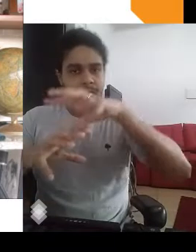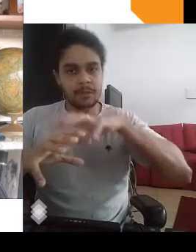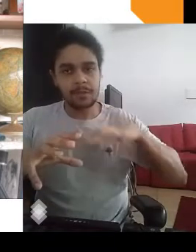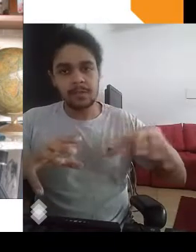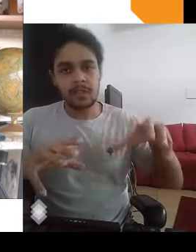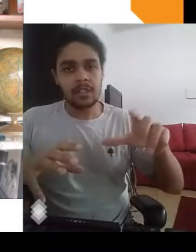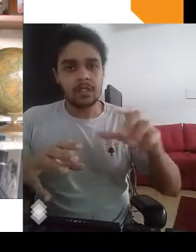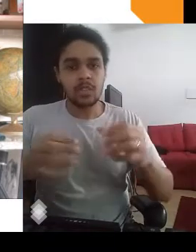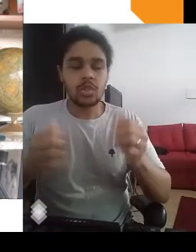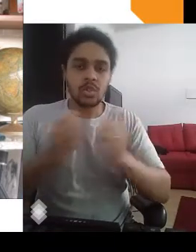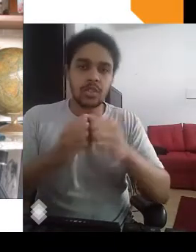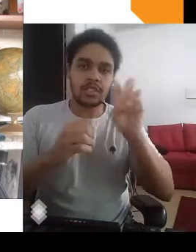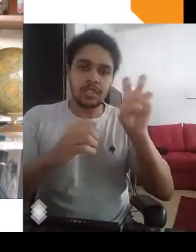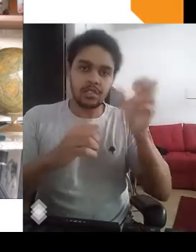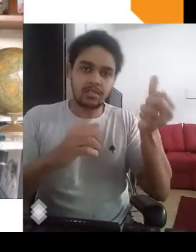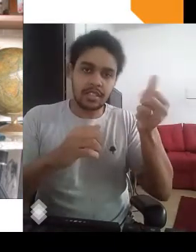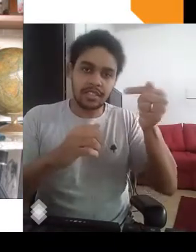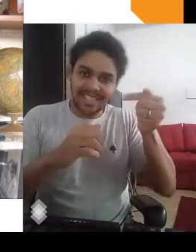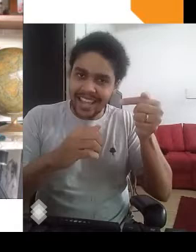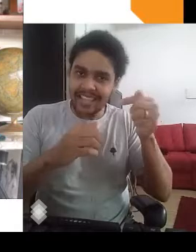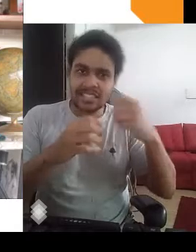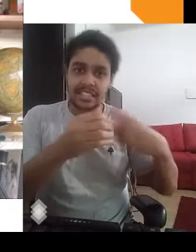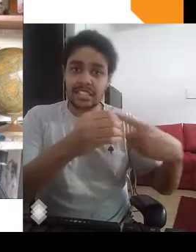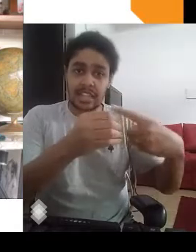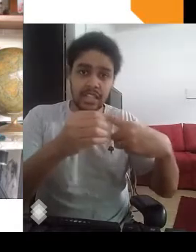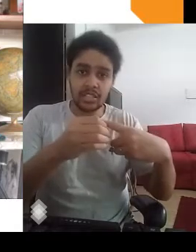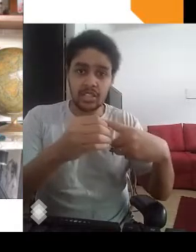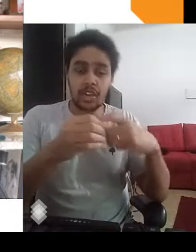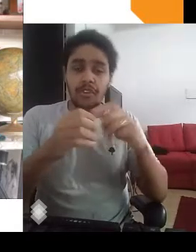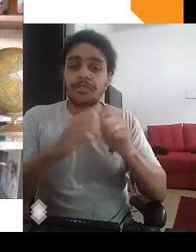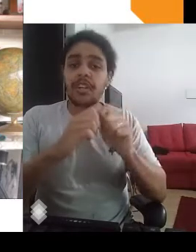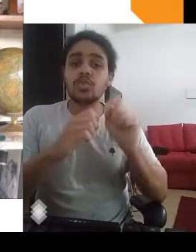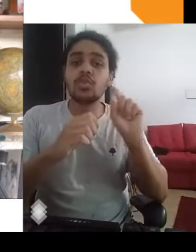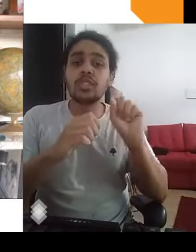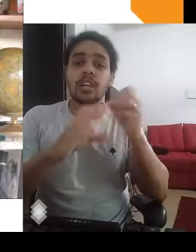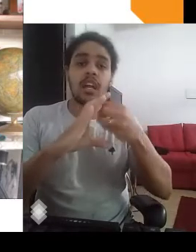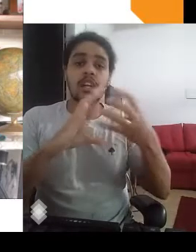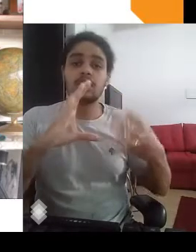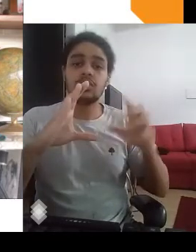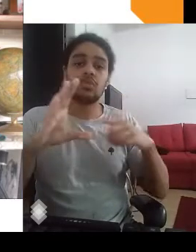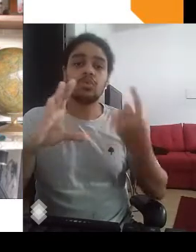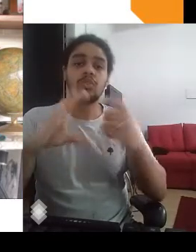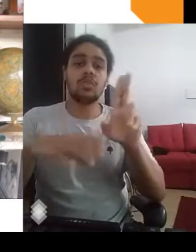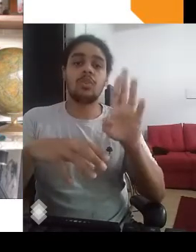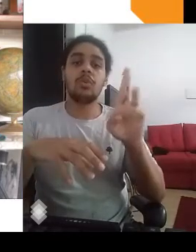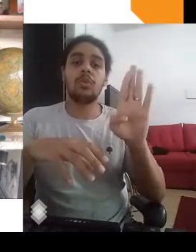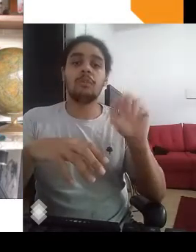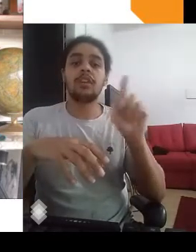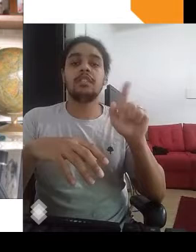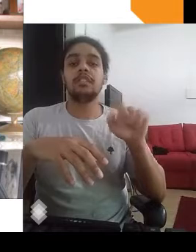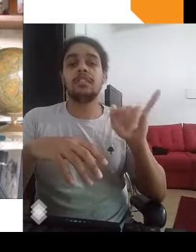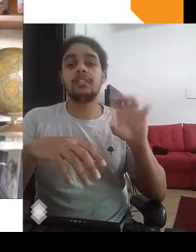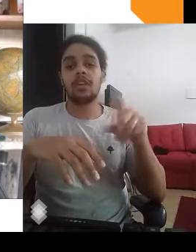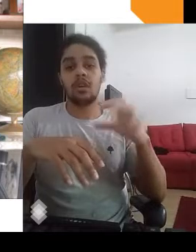regiões metropolitanas que se formam, que reúnem 5, 6, 7 cidades, e faz com que a característica da nossa